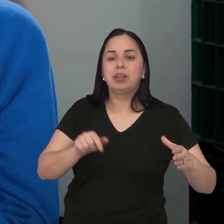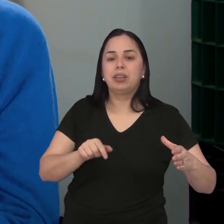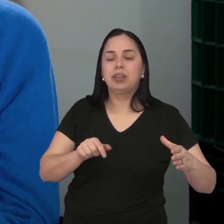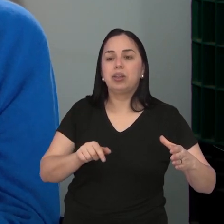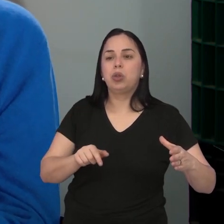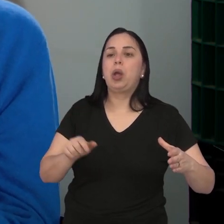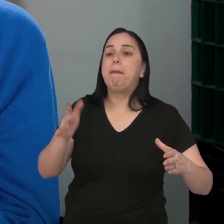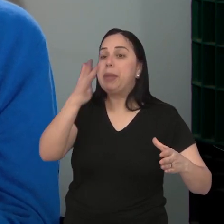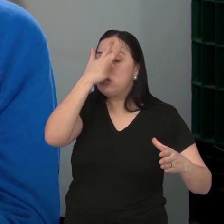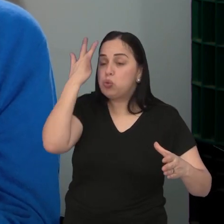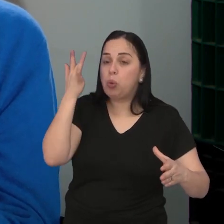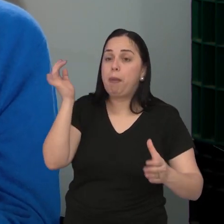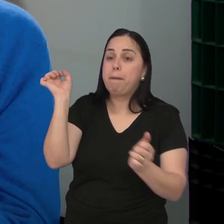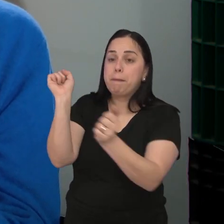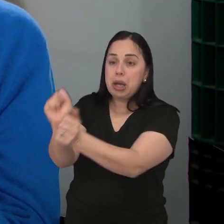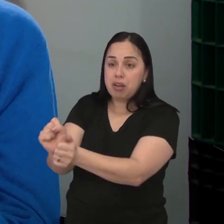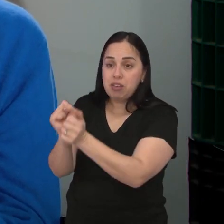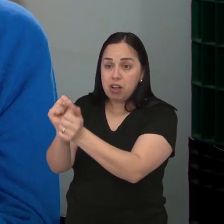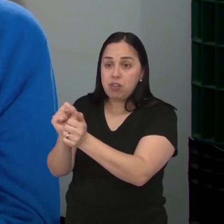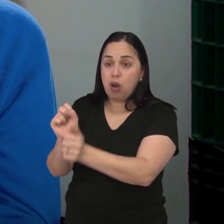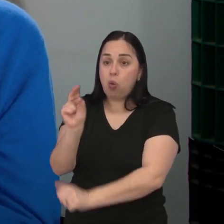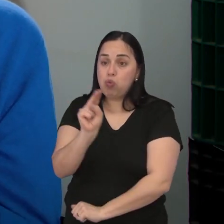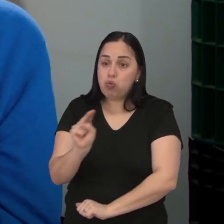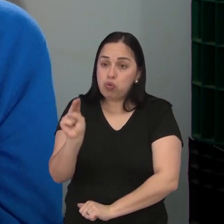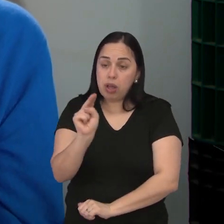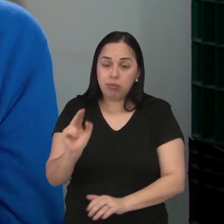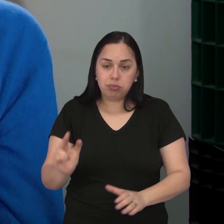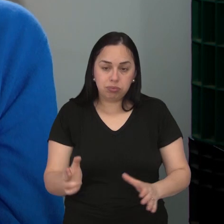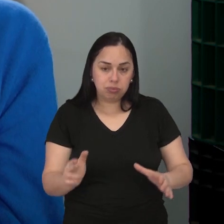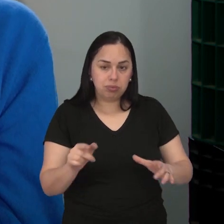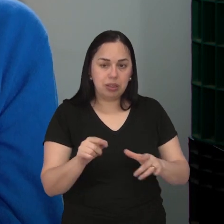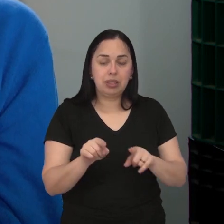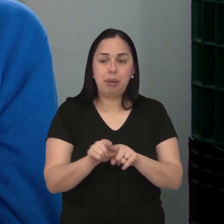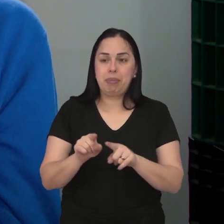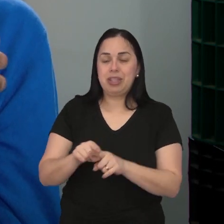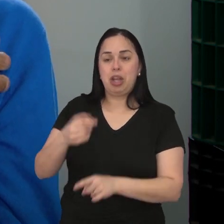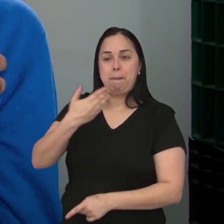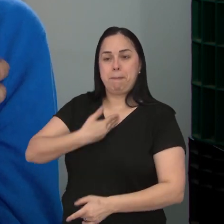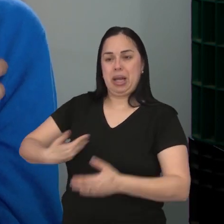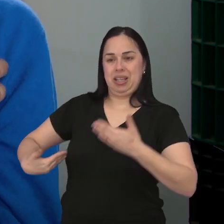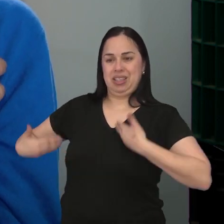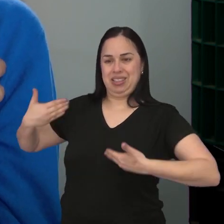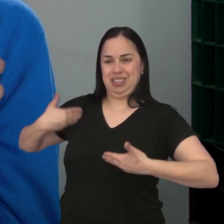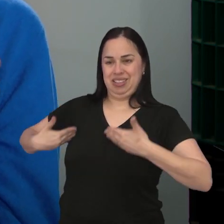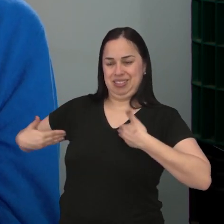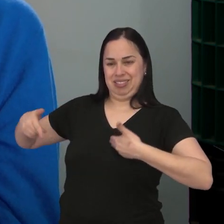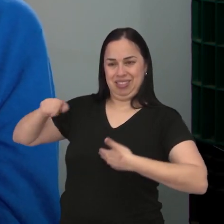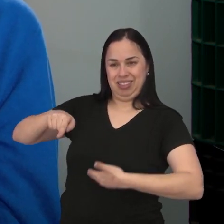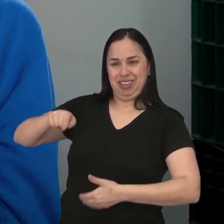mão do escravizado. E o escravizado tinha incisões no corpo.